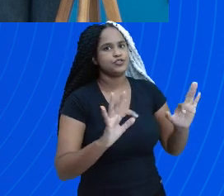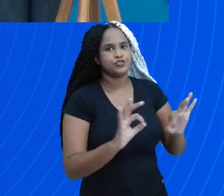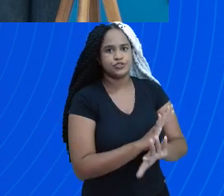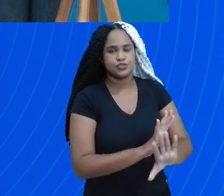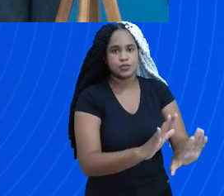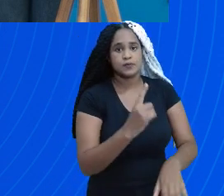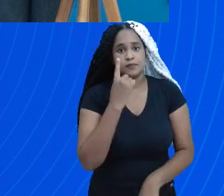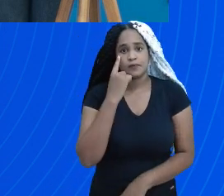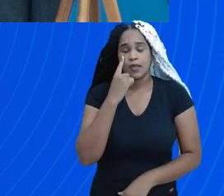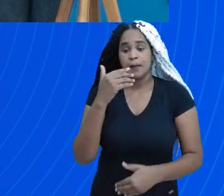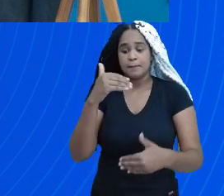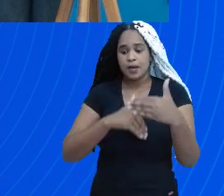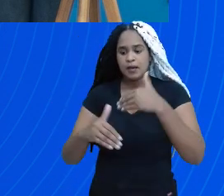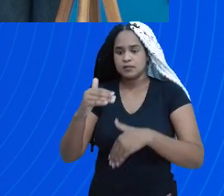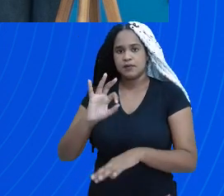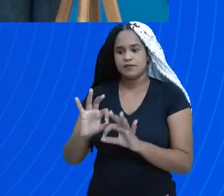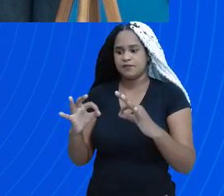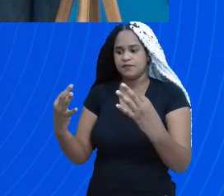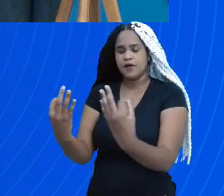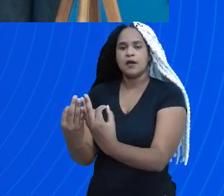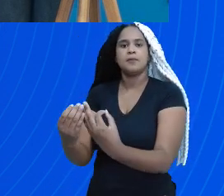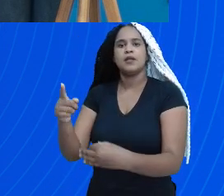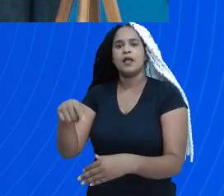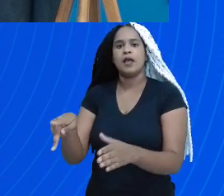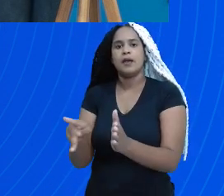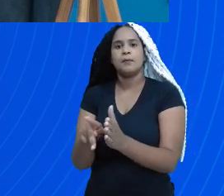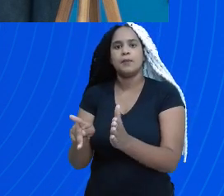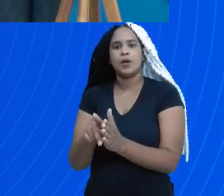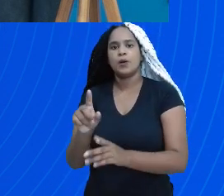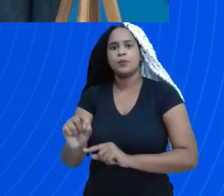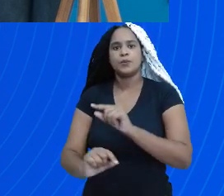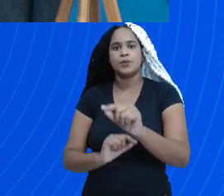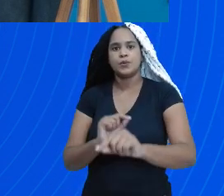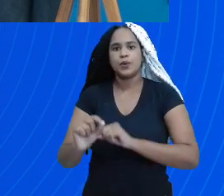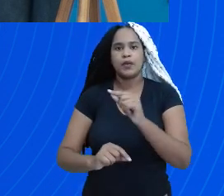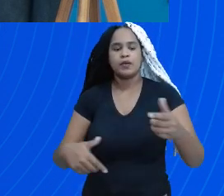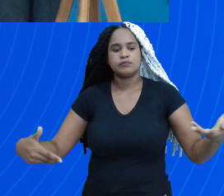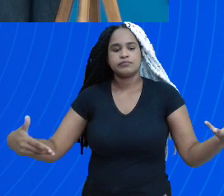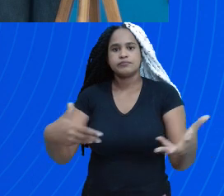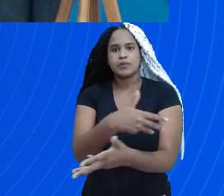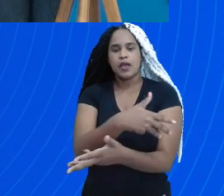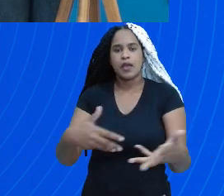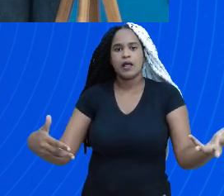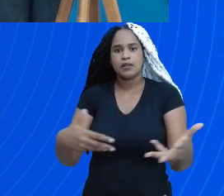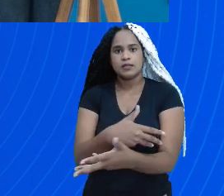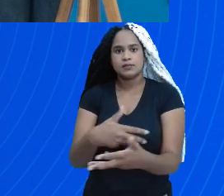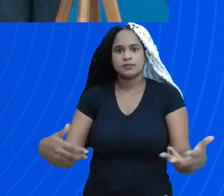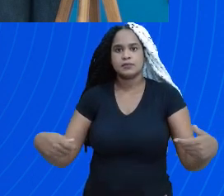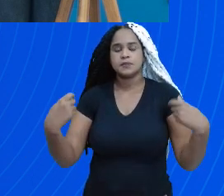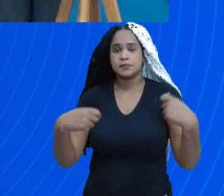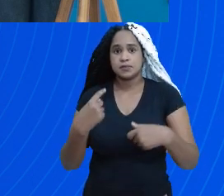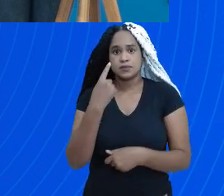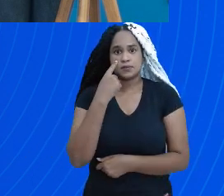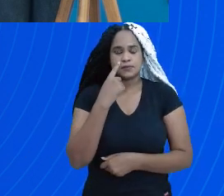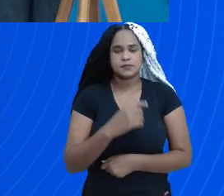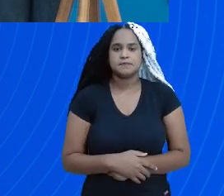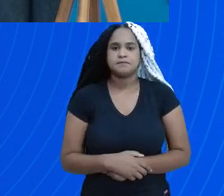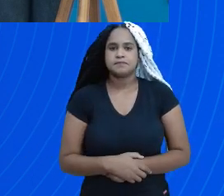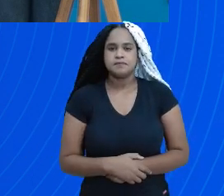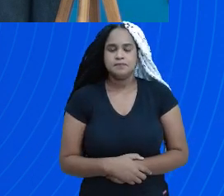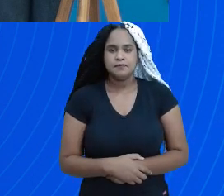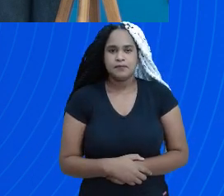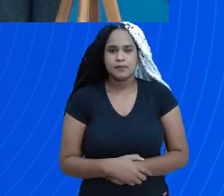participação da família, ela faz parte, ela constitui essa dinâmica. Então, não pode haver